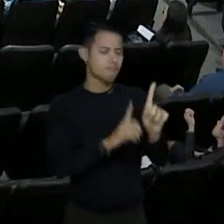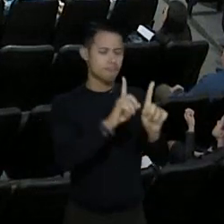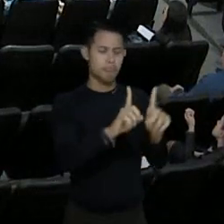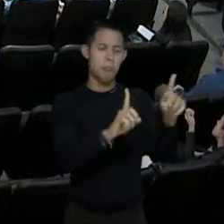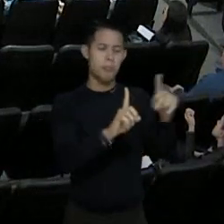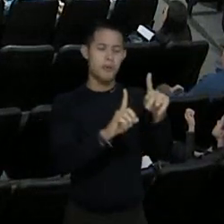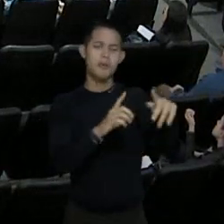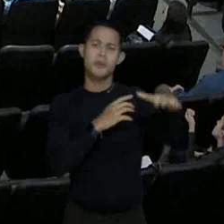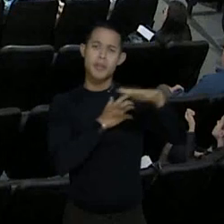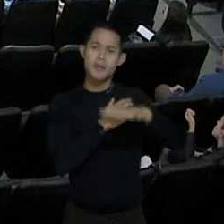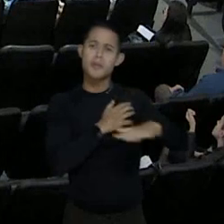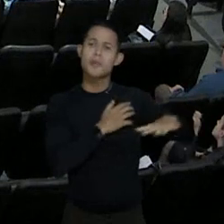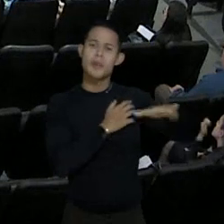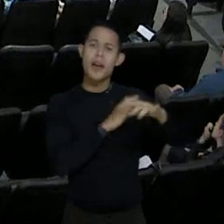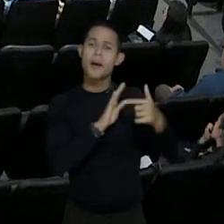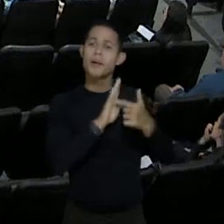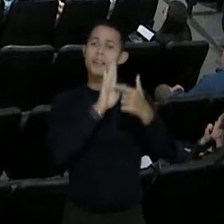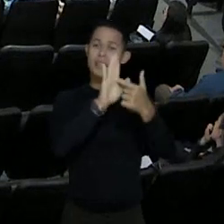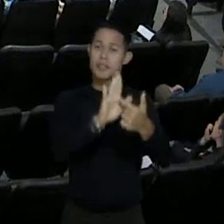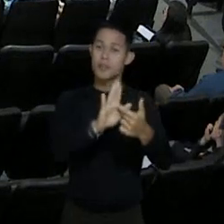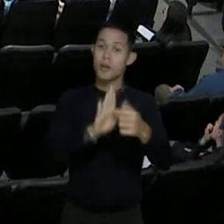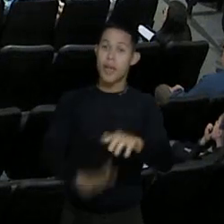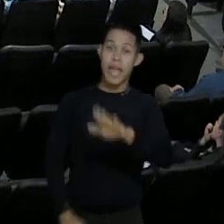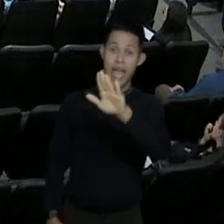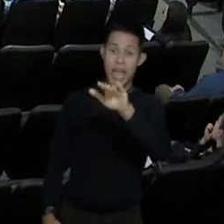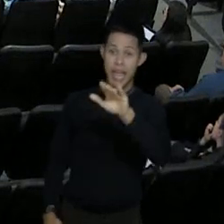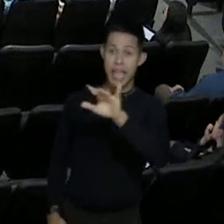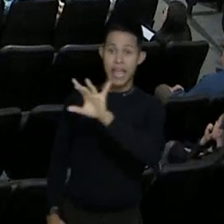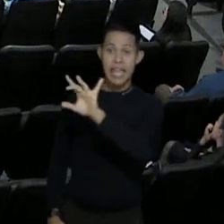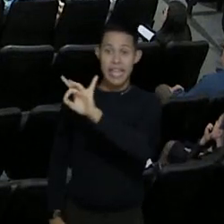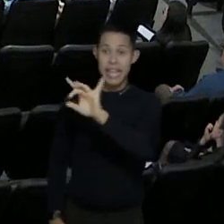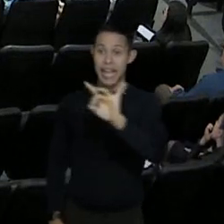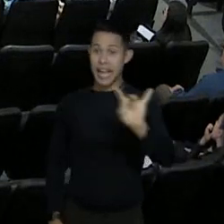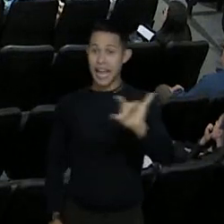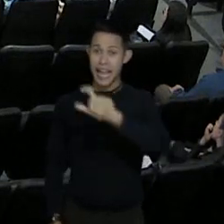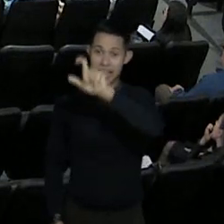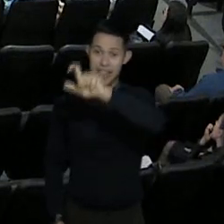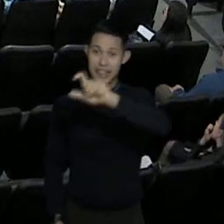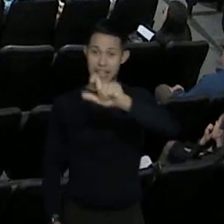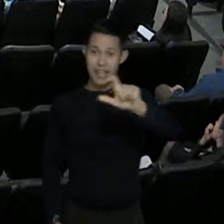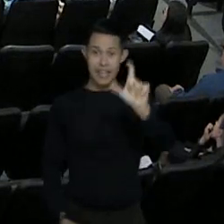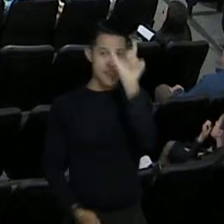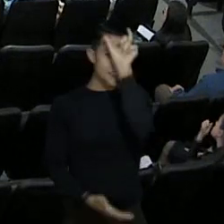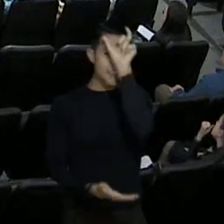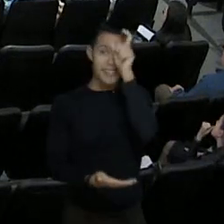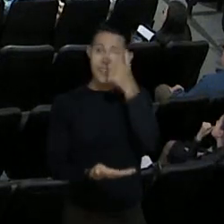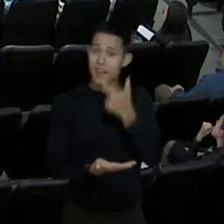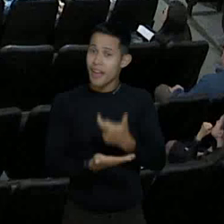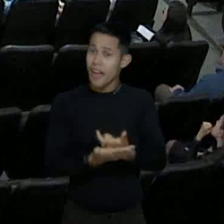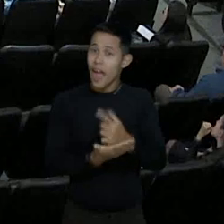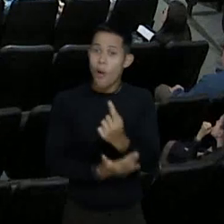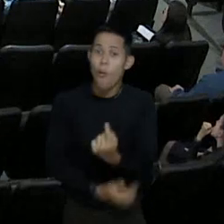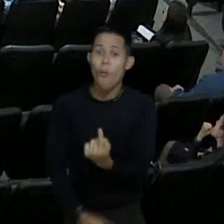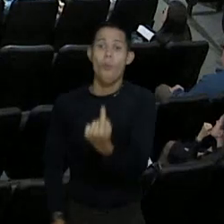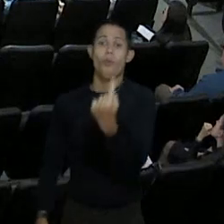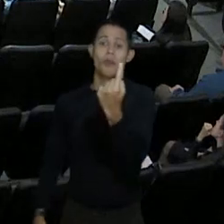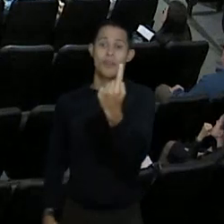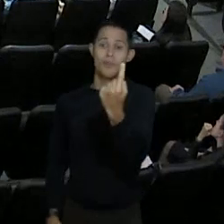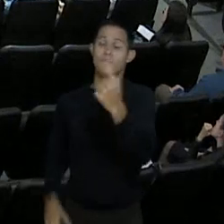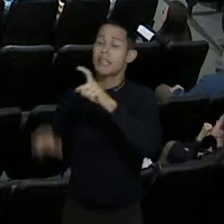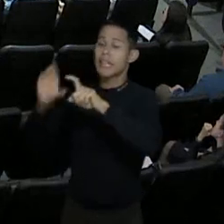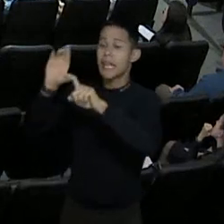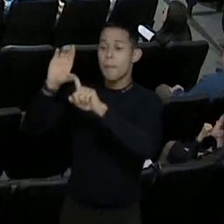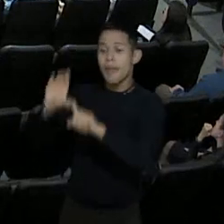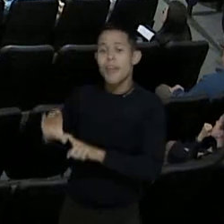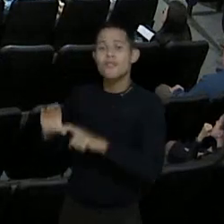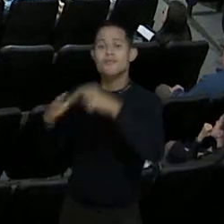Eliane falou Olha cada disléxico é único né Depende de uma série de fatores Depende de como foi a intervenção Depende